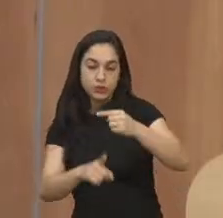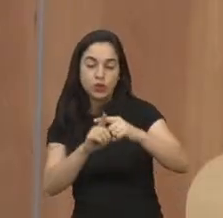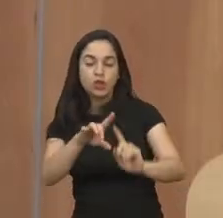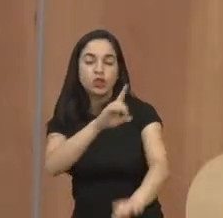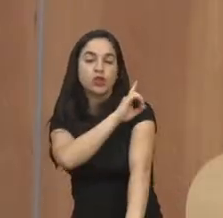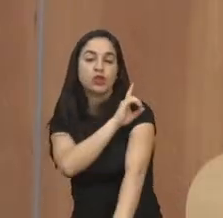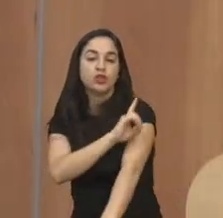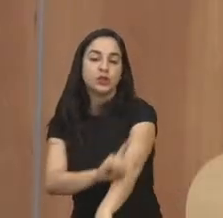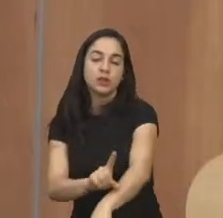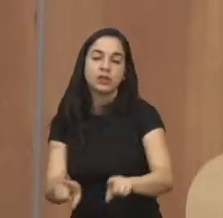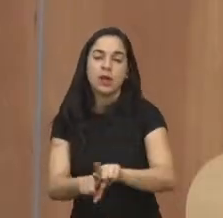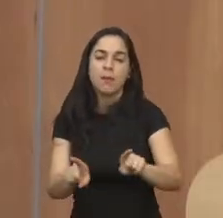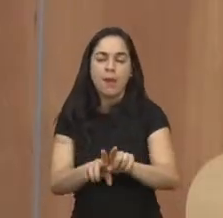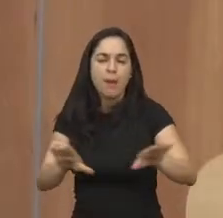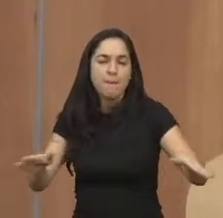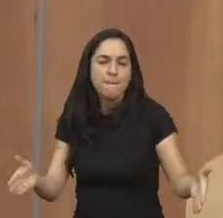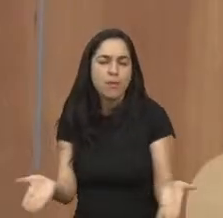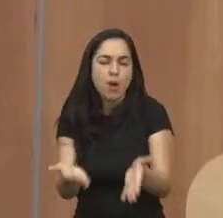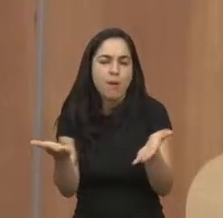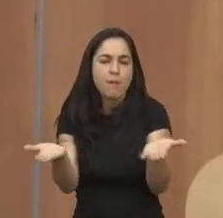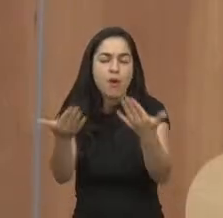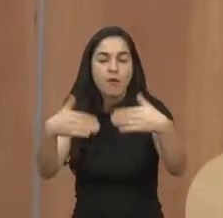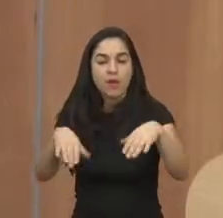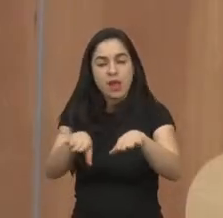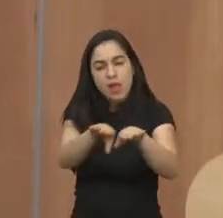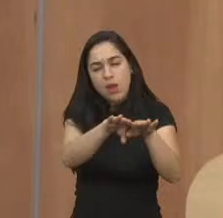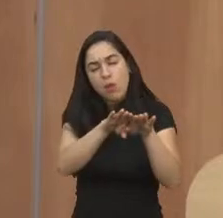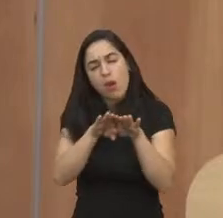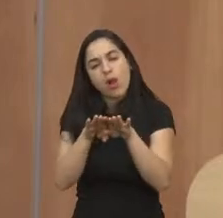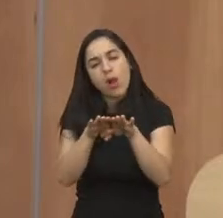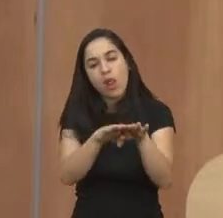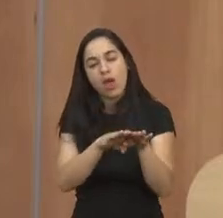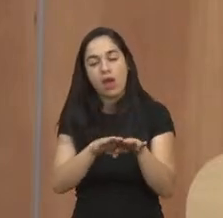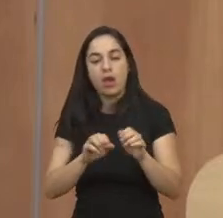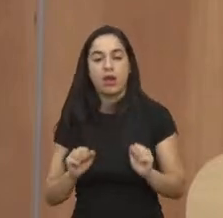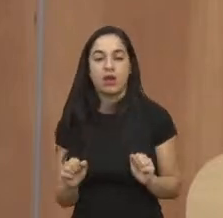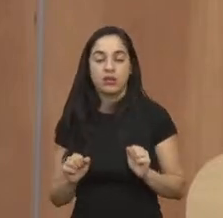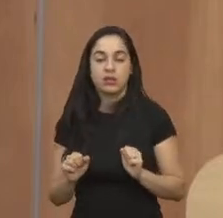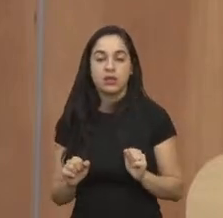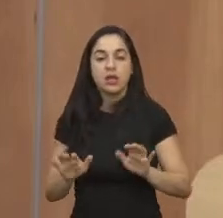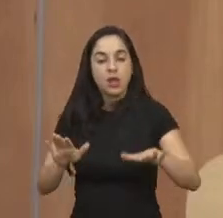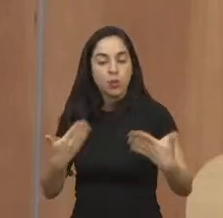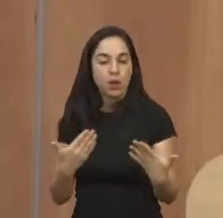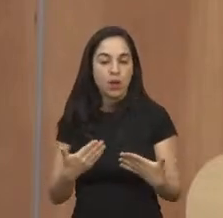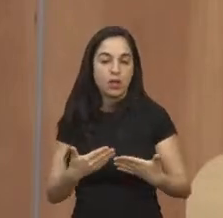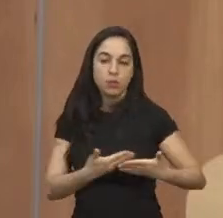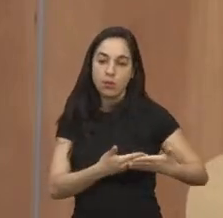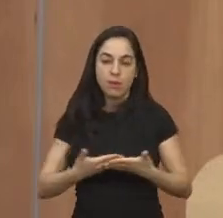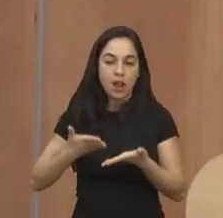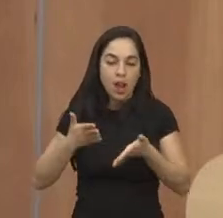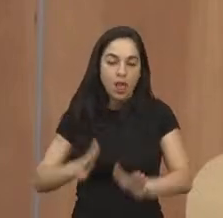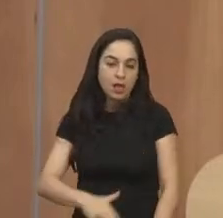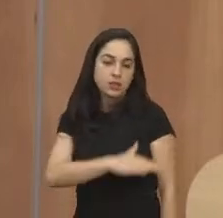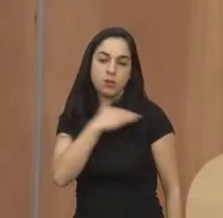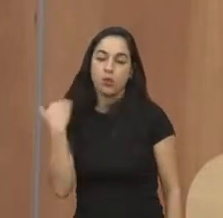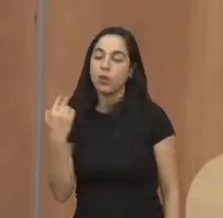de promover igualdade e combater a invisibilidade das perdas gestacionais, como disse a